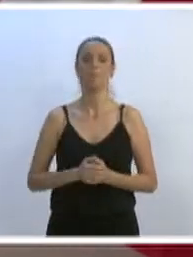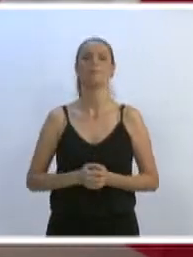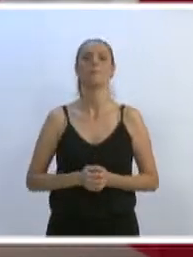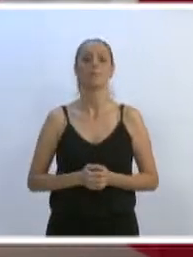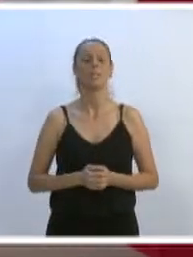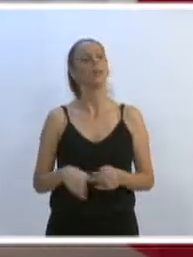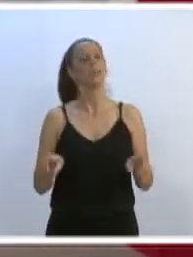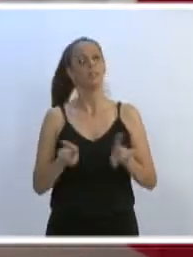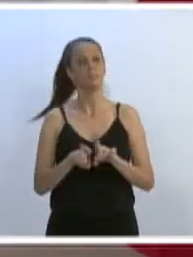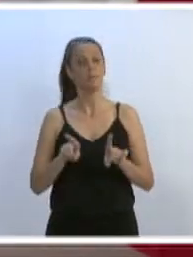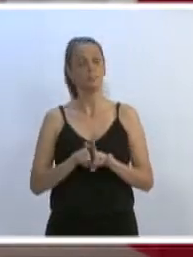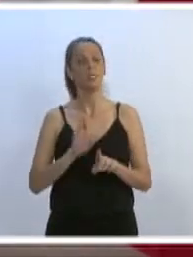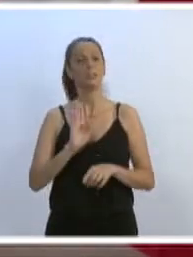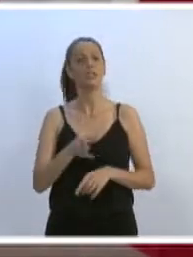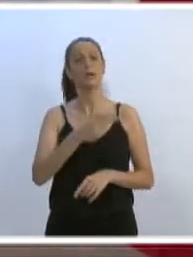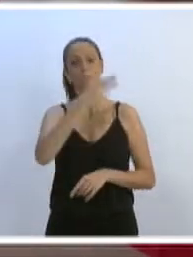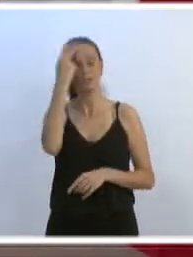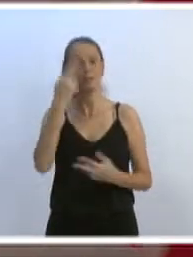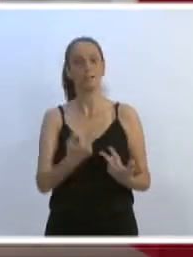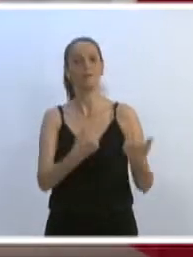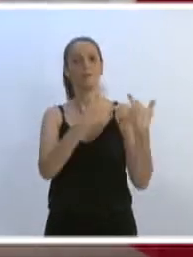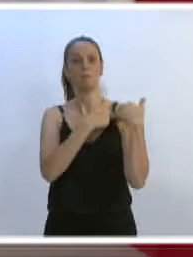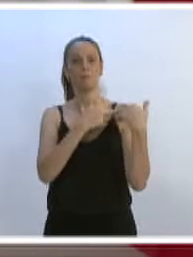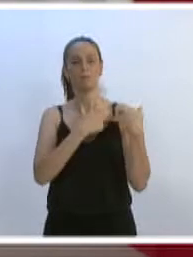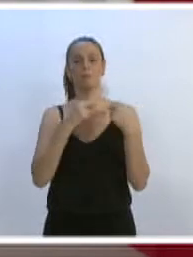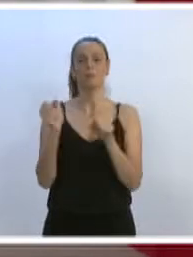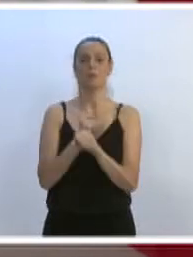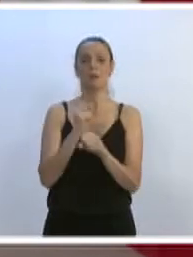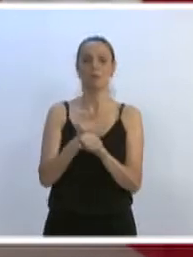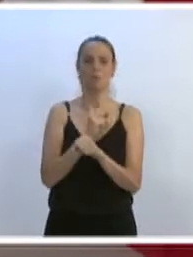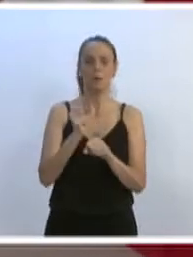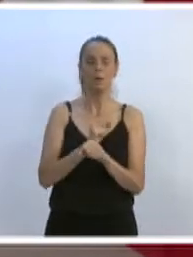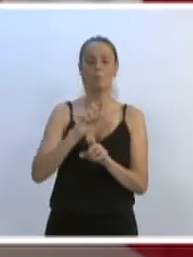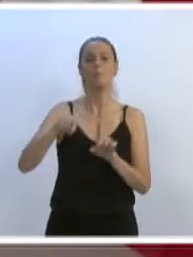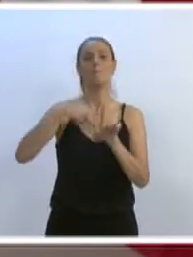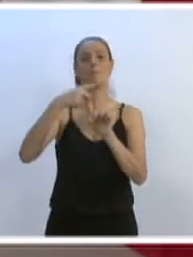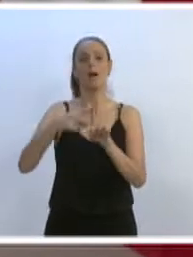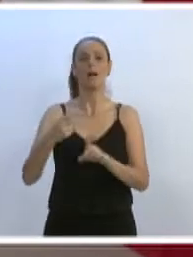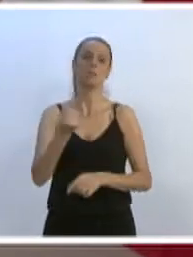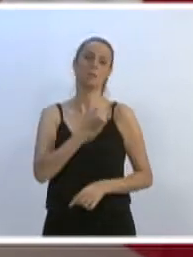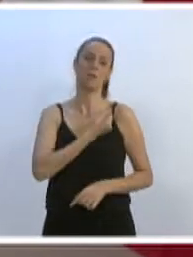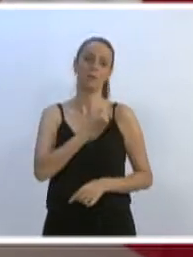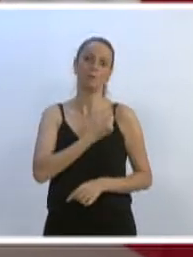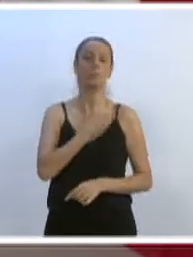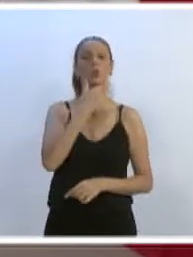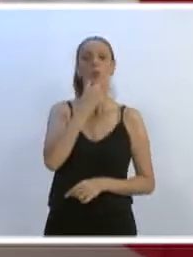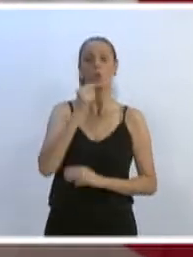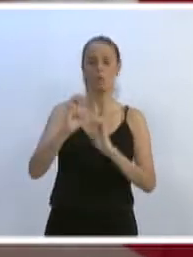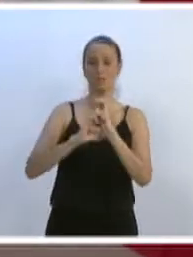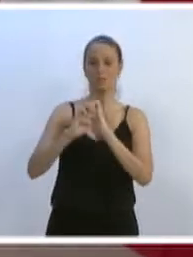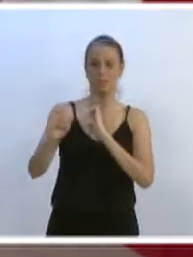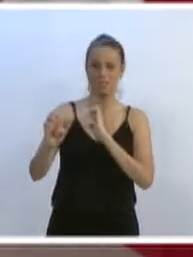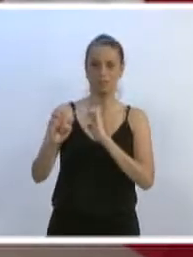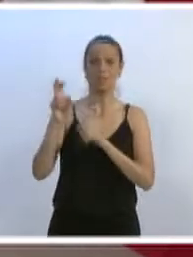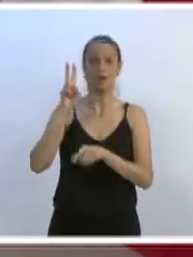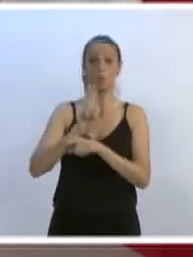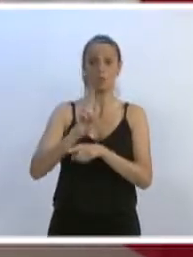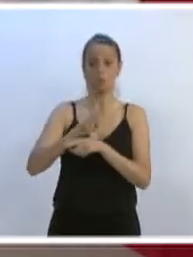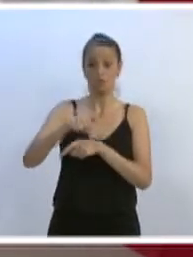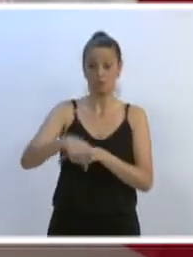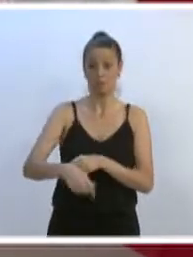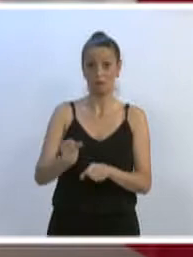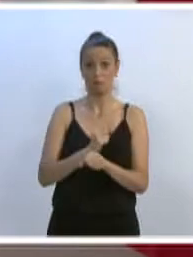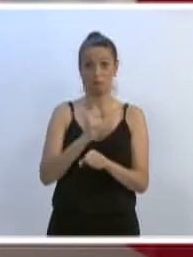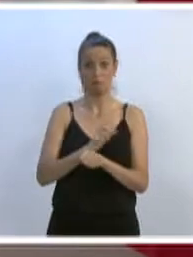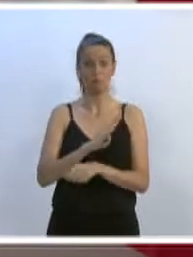como a o encarregado da obra que vai o engenheiro que vai estar cuidando da obra no perímetro urbano de blumenau que é muito importante queremos